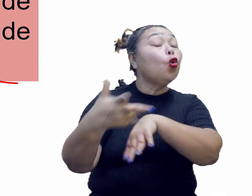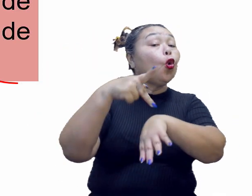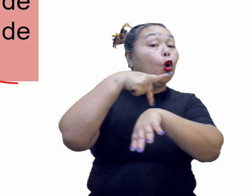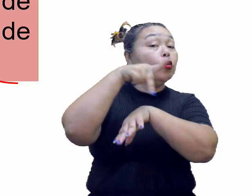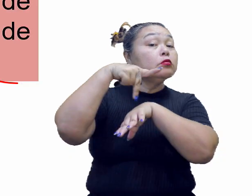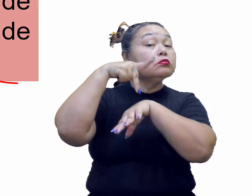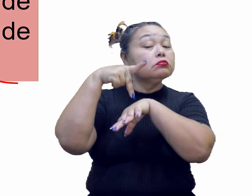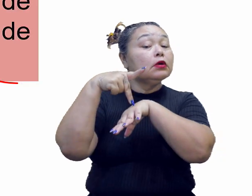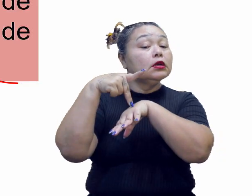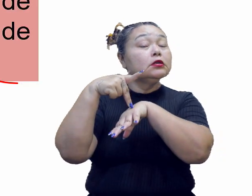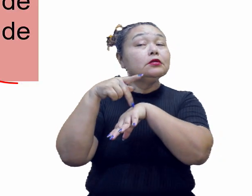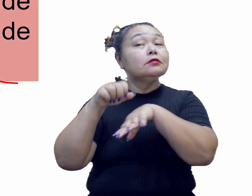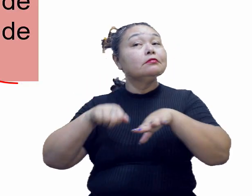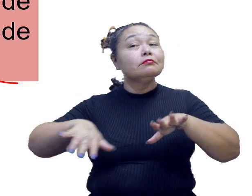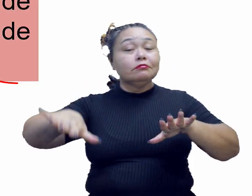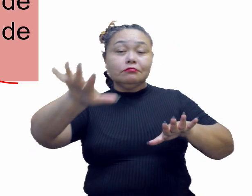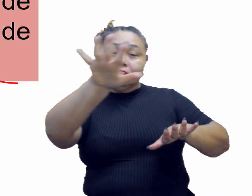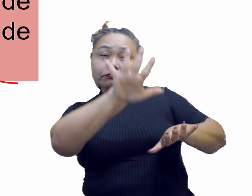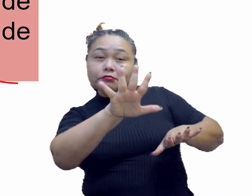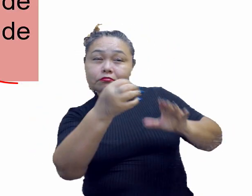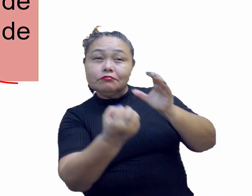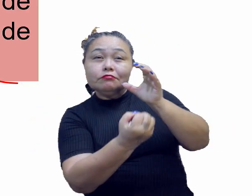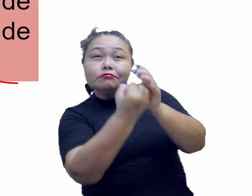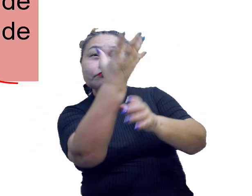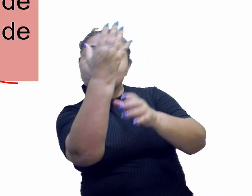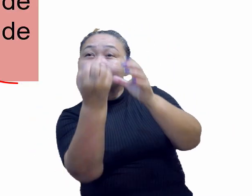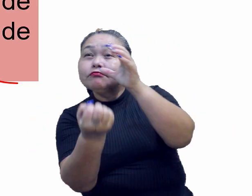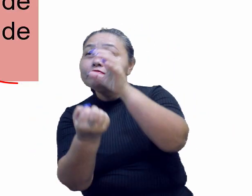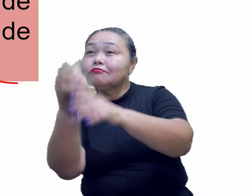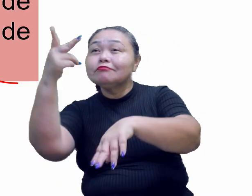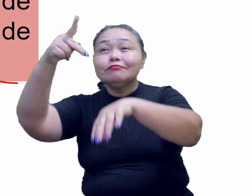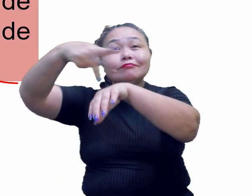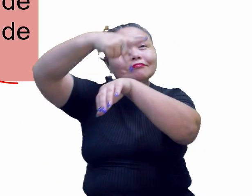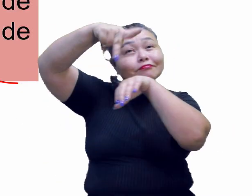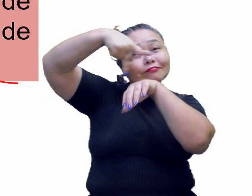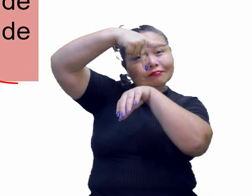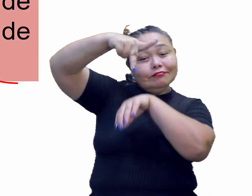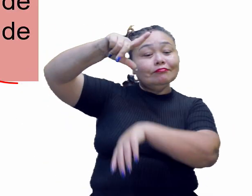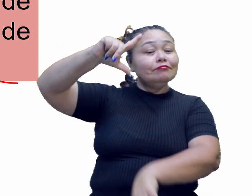nesse cenário internacional. Então,